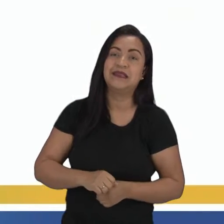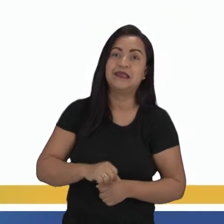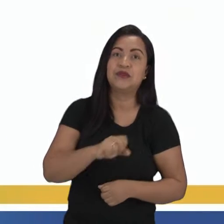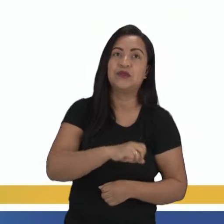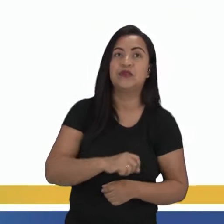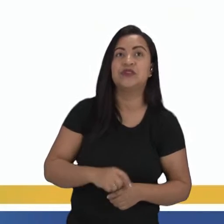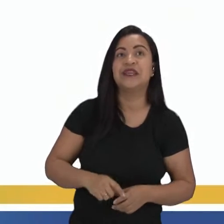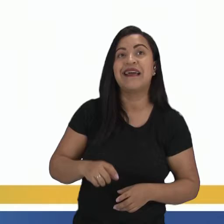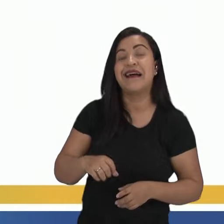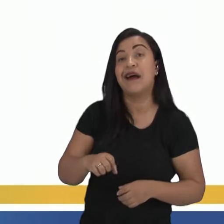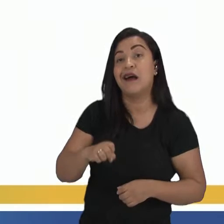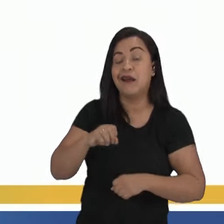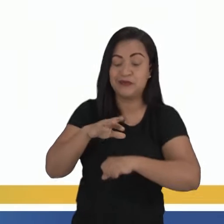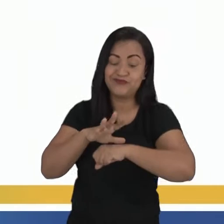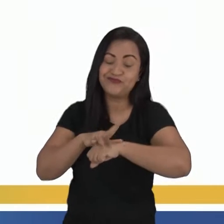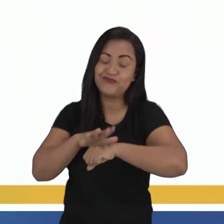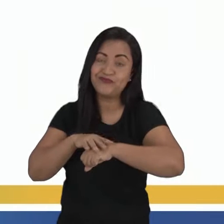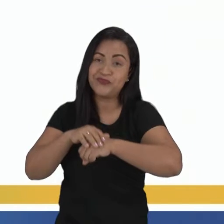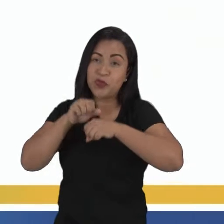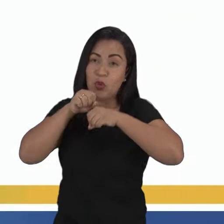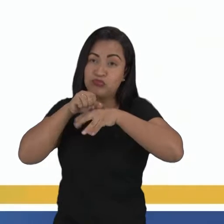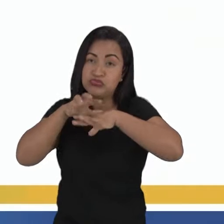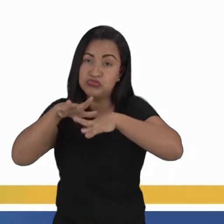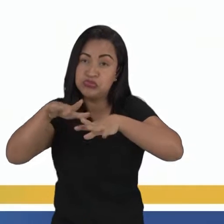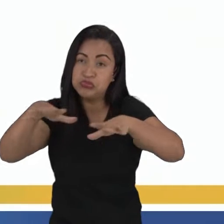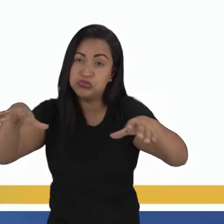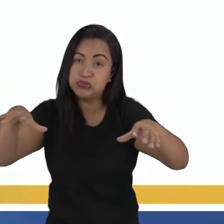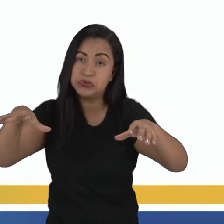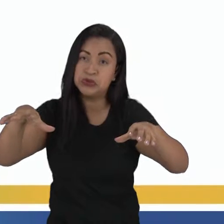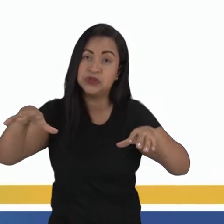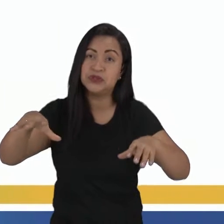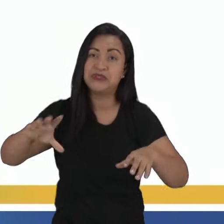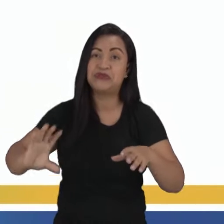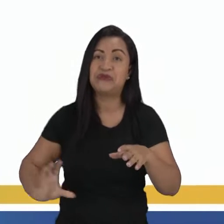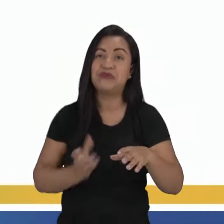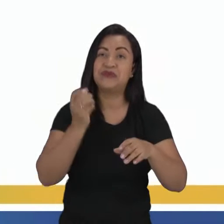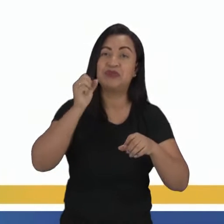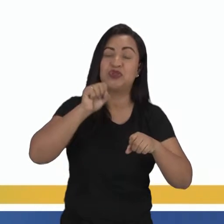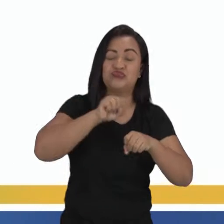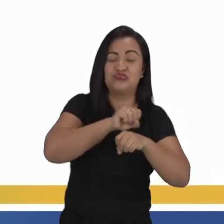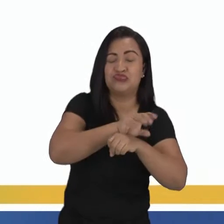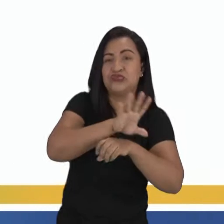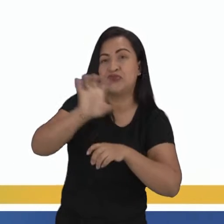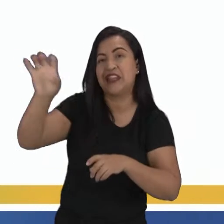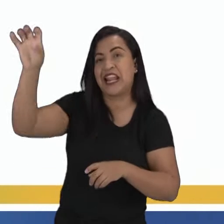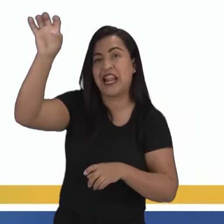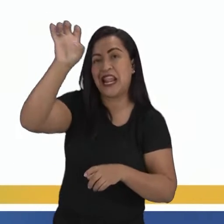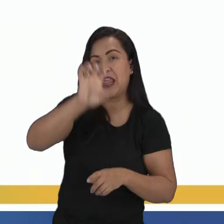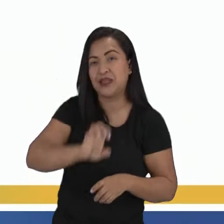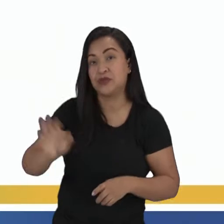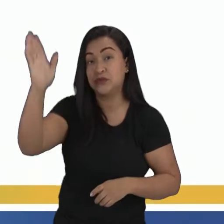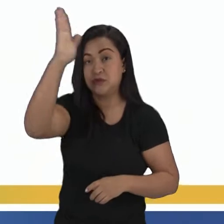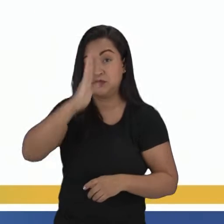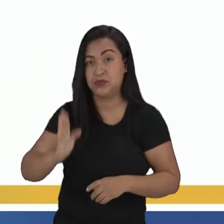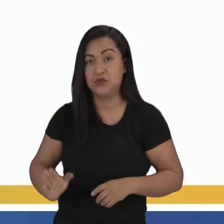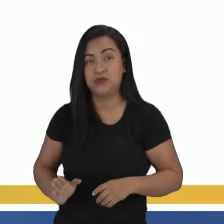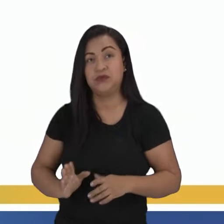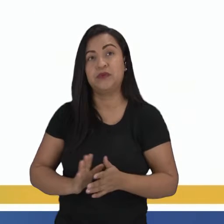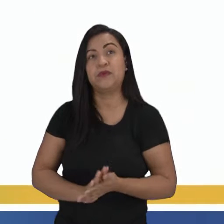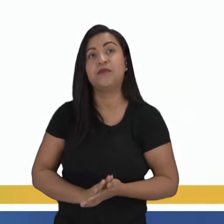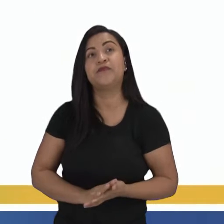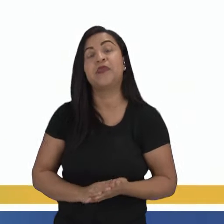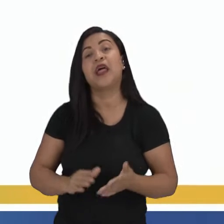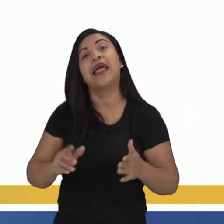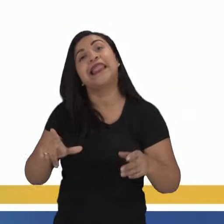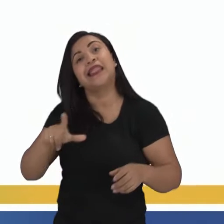para outras regiões, né? Fica aí no Brasil todo, surto epidemiológico, então vai para outras regiões. E temos aí a